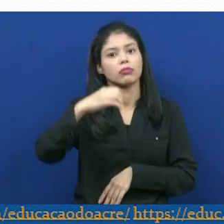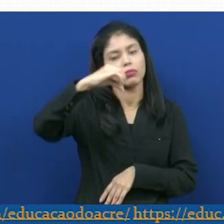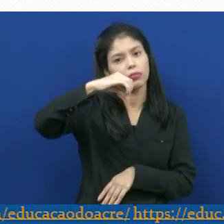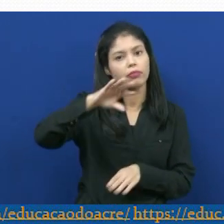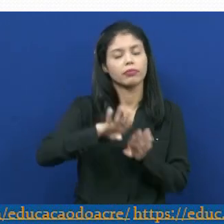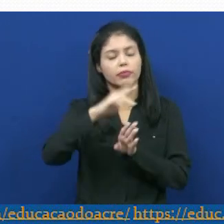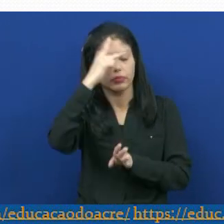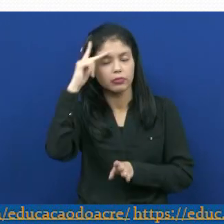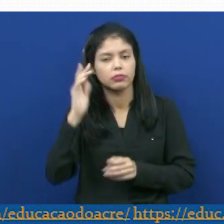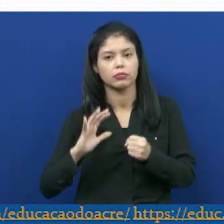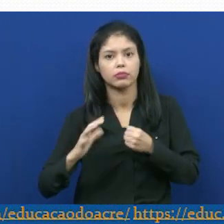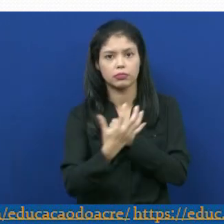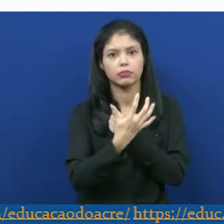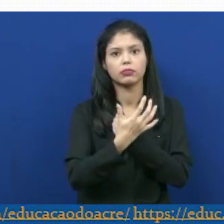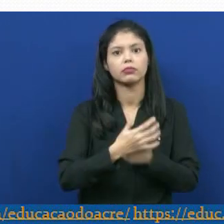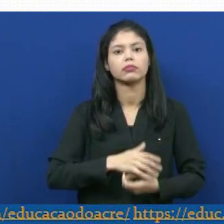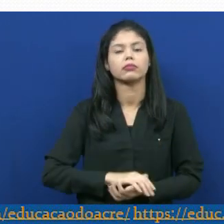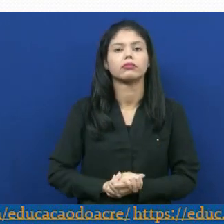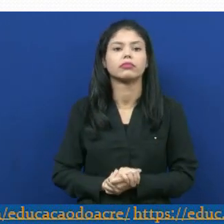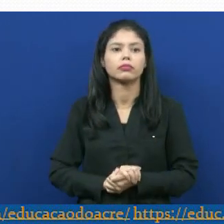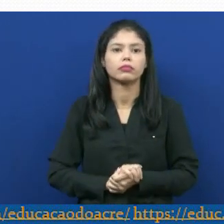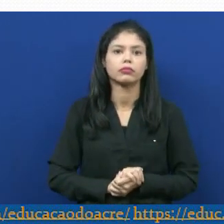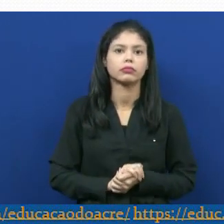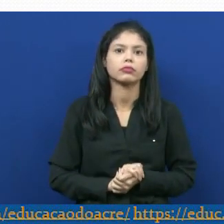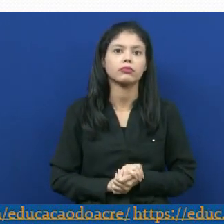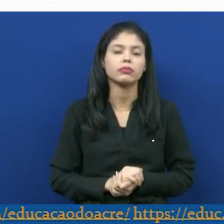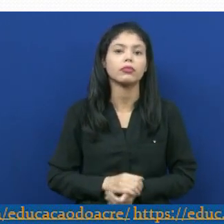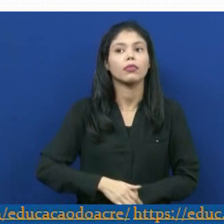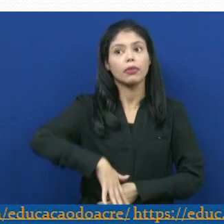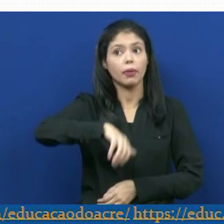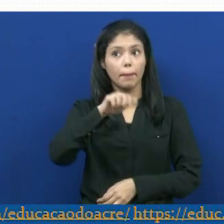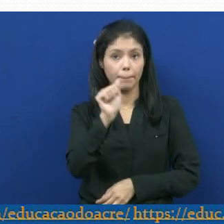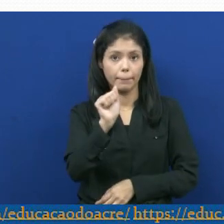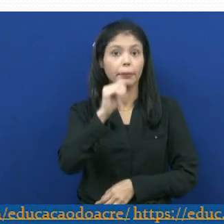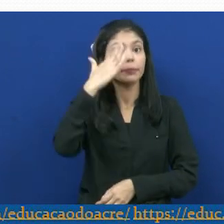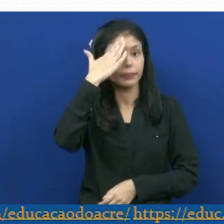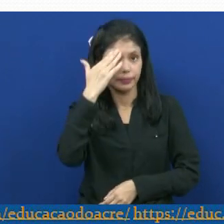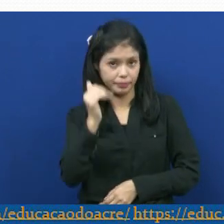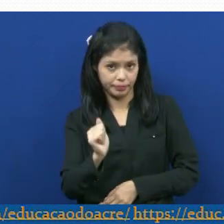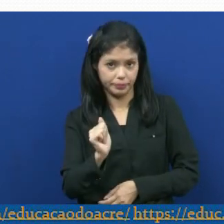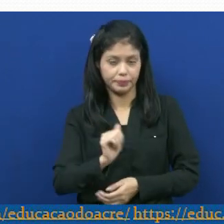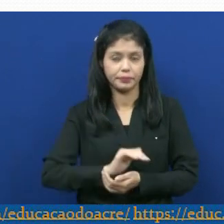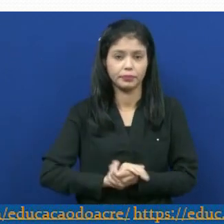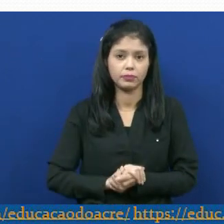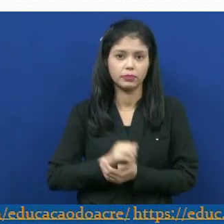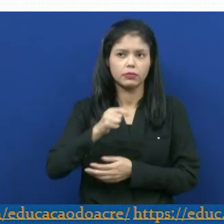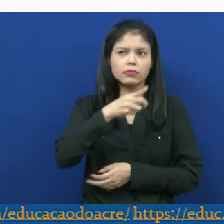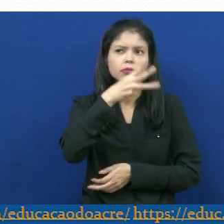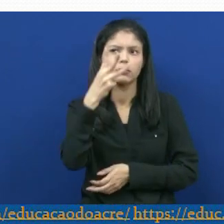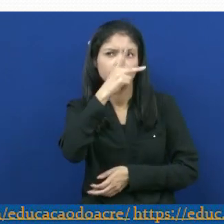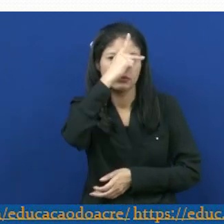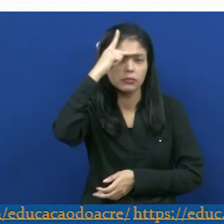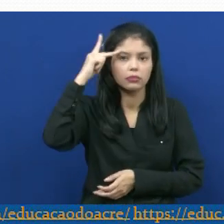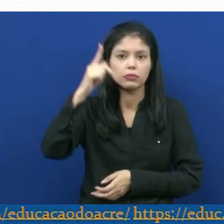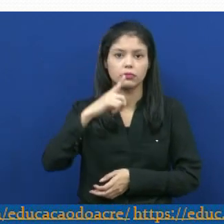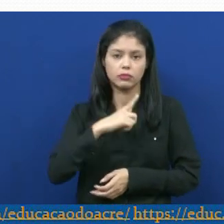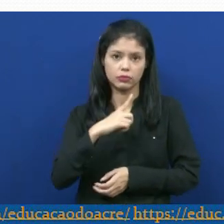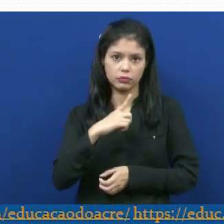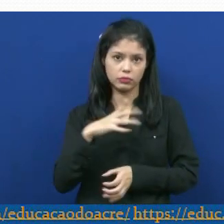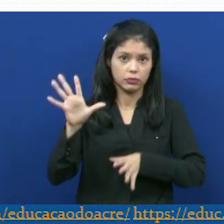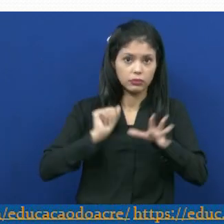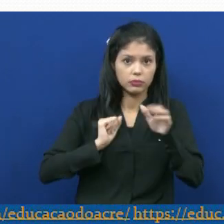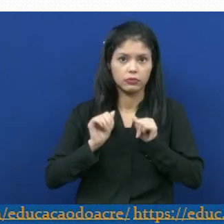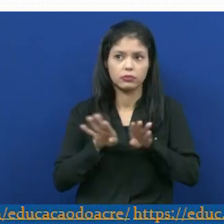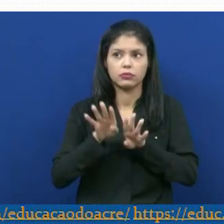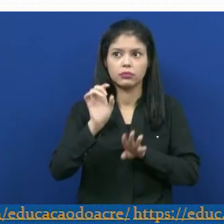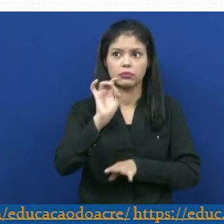assim sucessivamente. O item A, ele quer saber o seguinte: quantas pessoas se